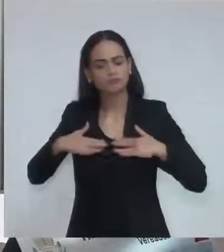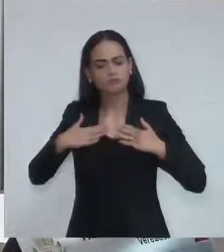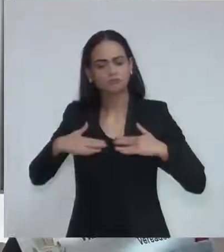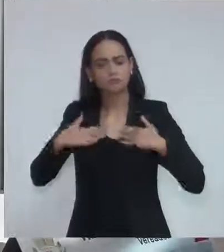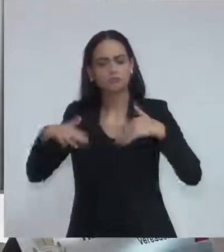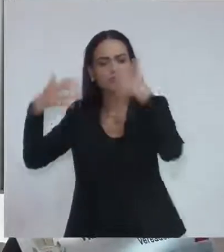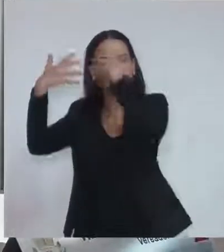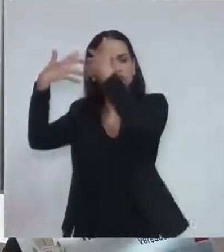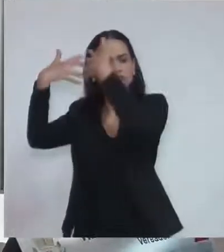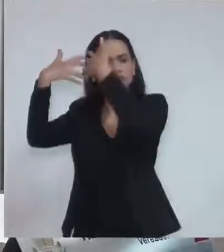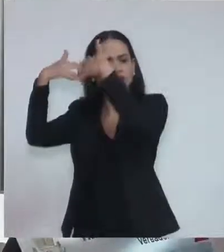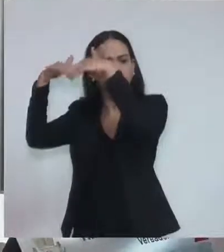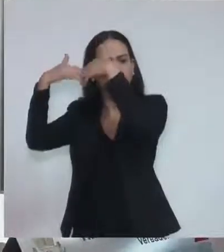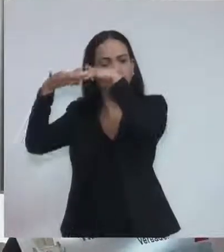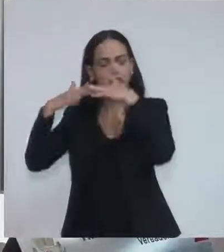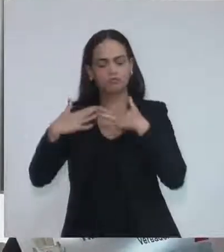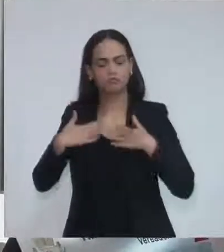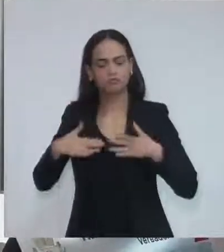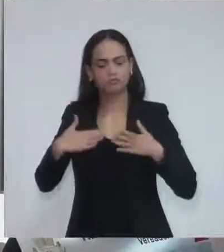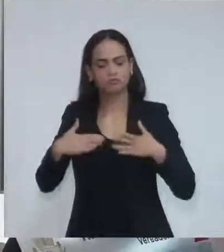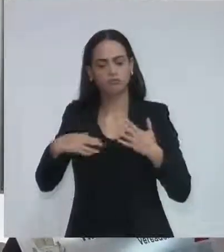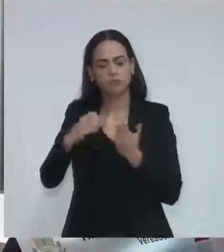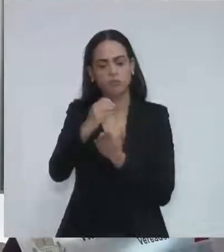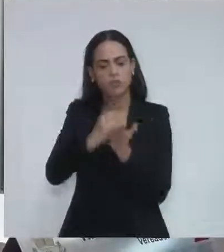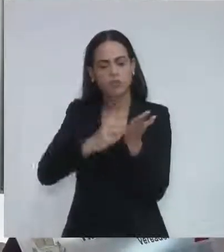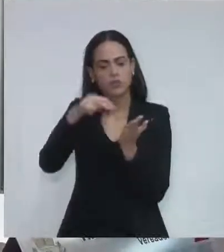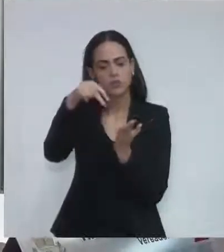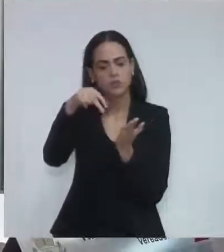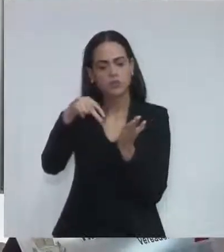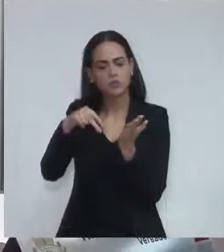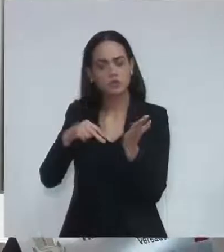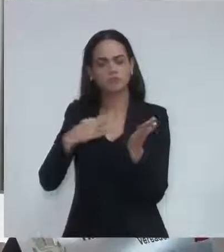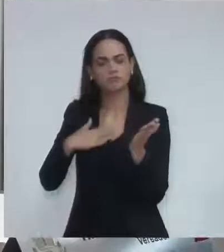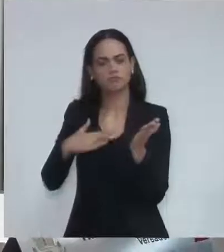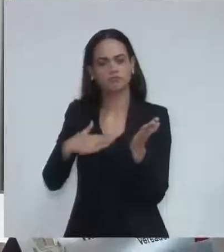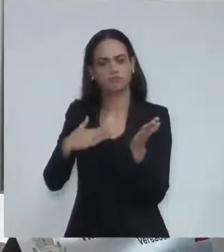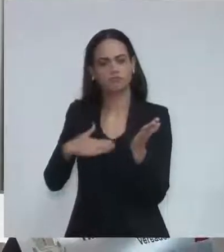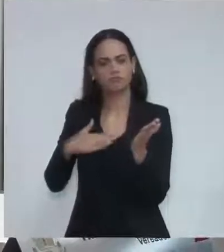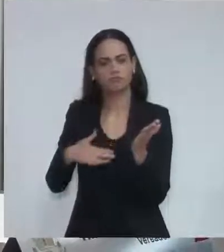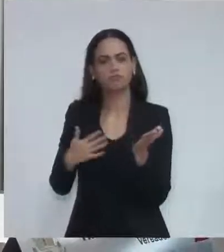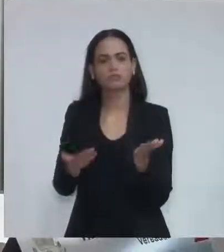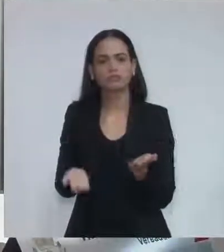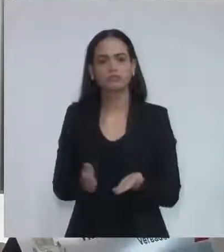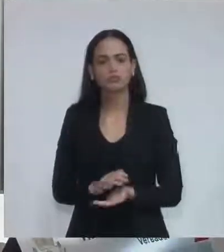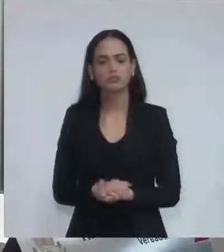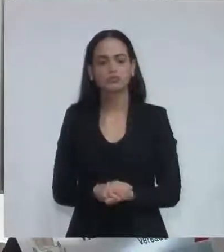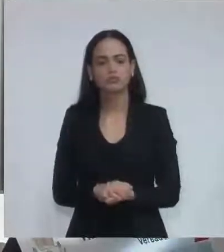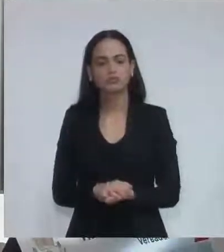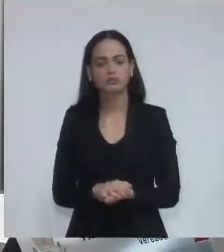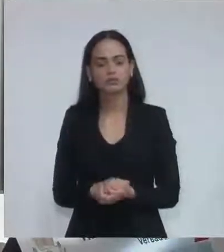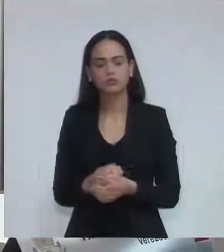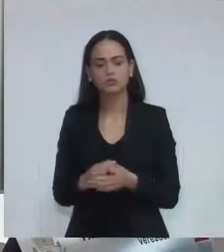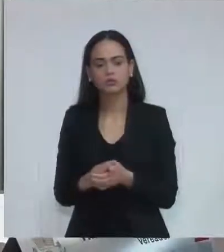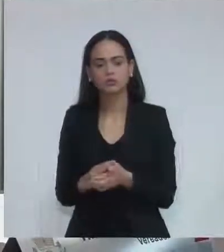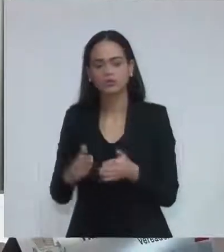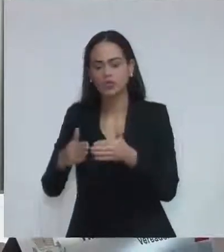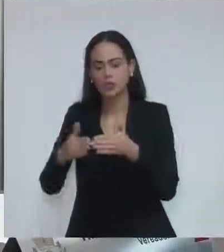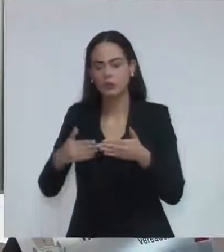o novo vereador lendo, mas não dá para captar tudo ao mesmo tempo. Então é isso, ninguém aqui é contra requerimento nenhum não,